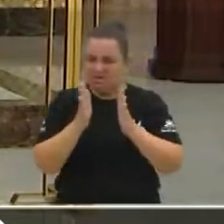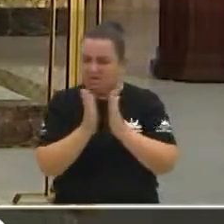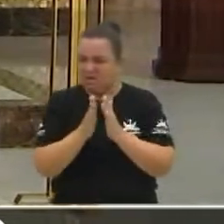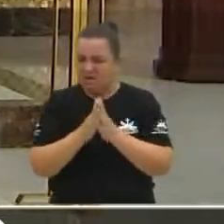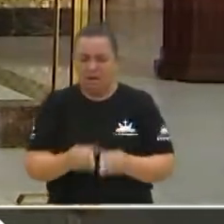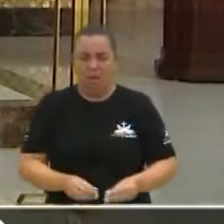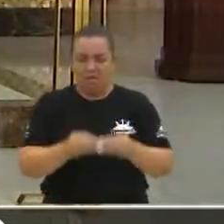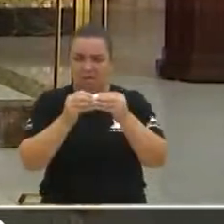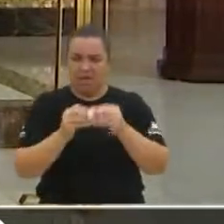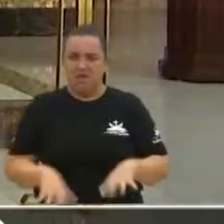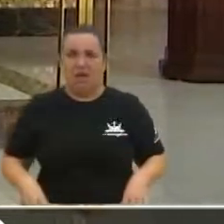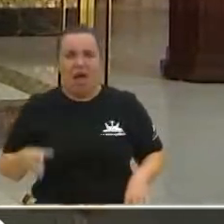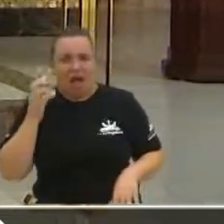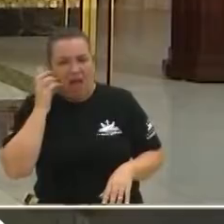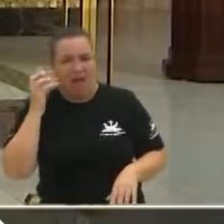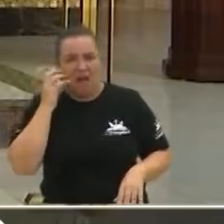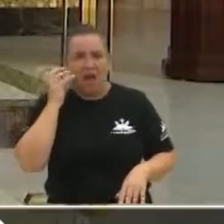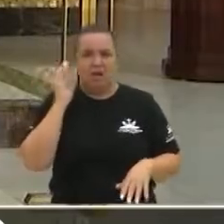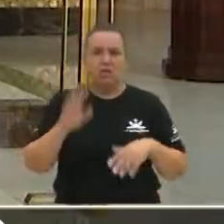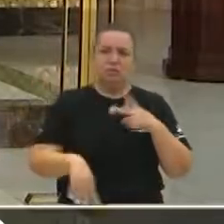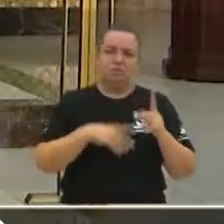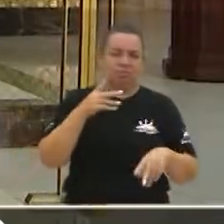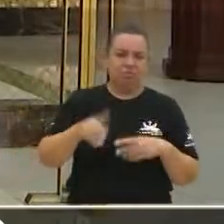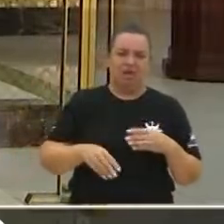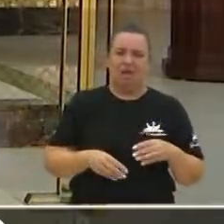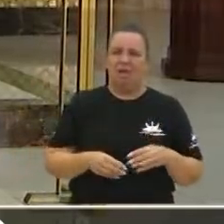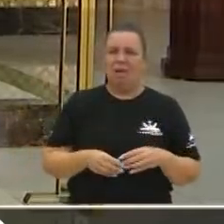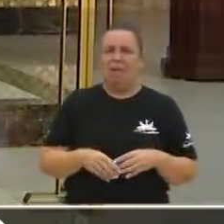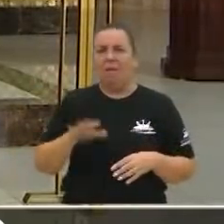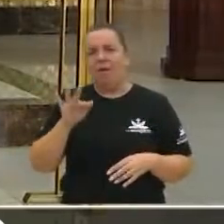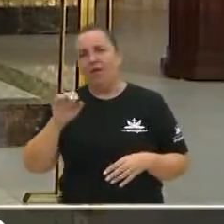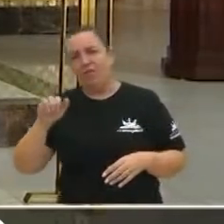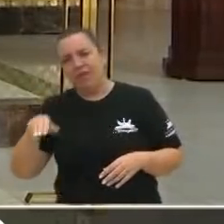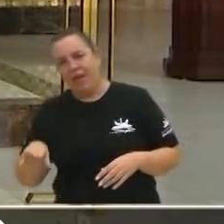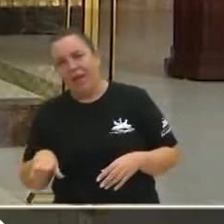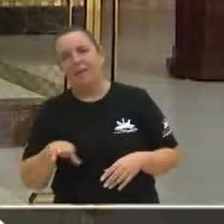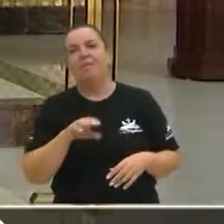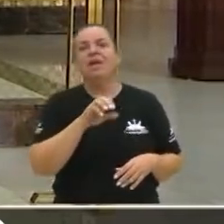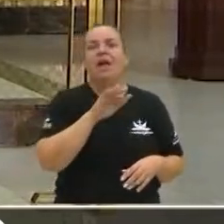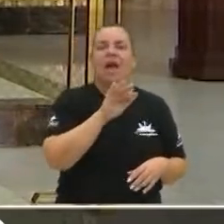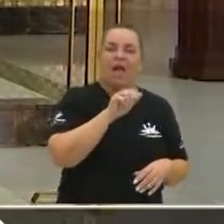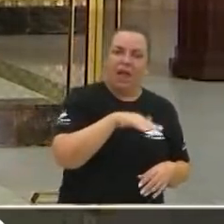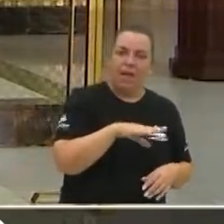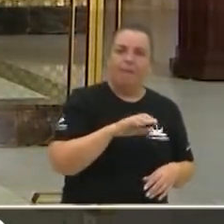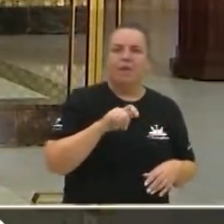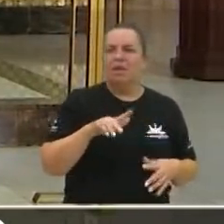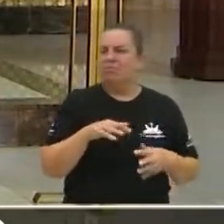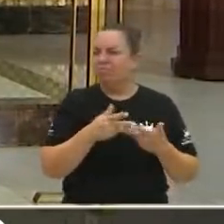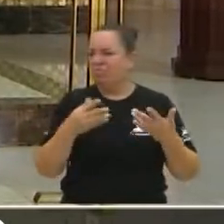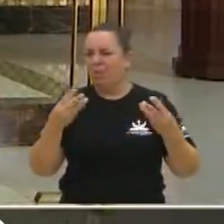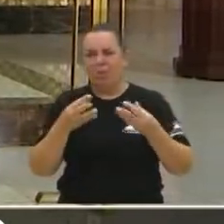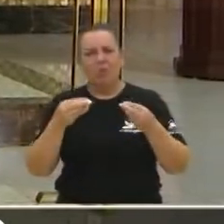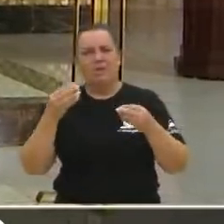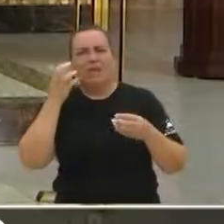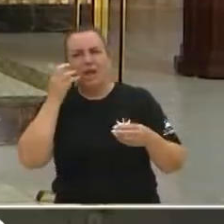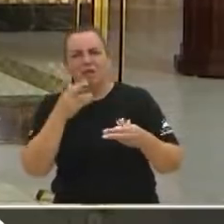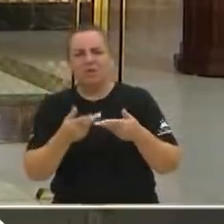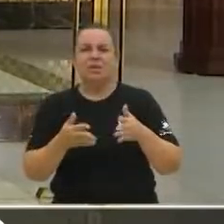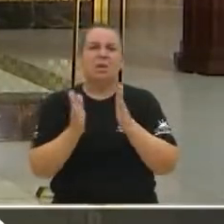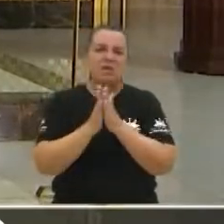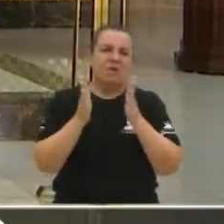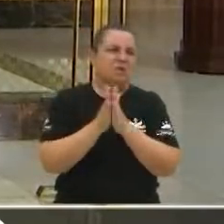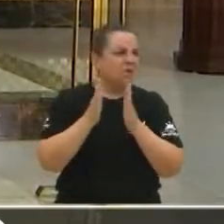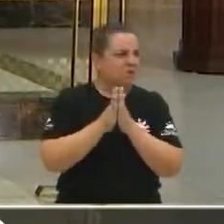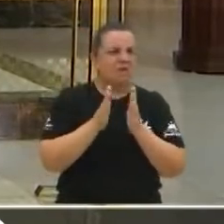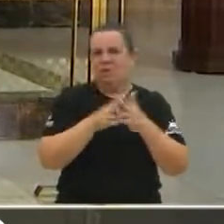essas rádio essas radia como diz o povo FM 99.5 é Clube eu não sei o que lá não sei o que lá pra que